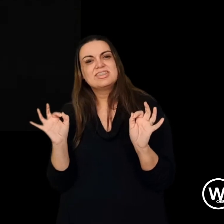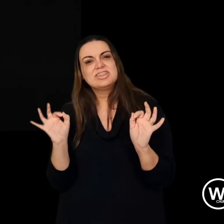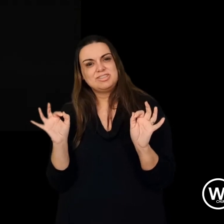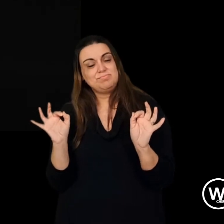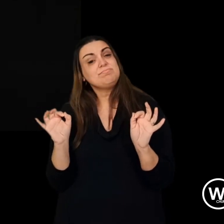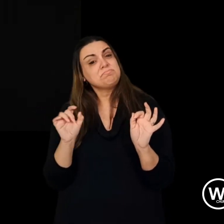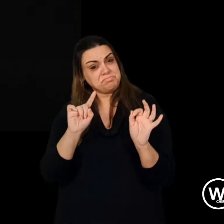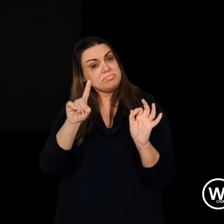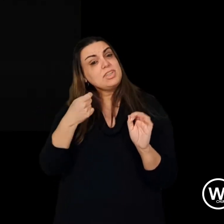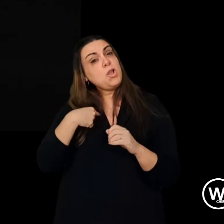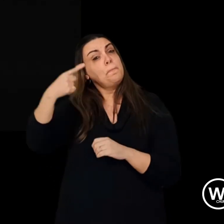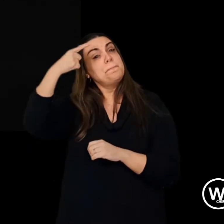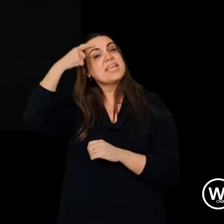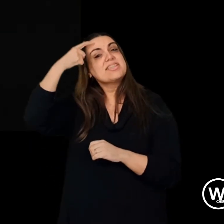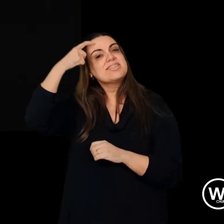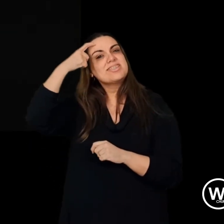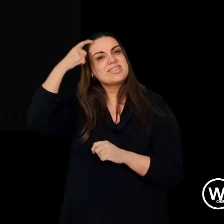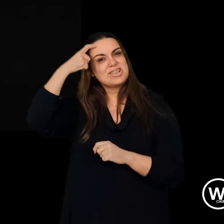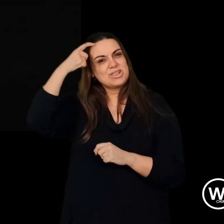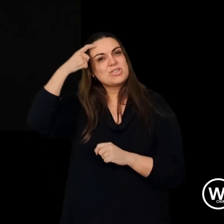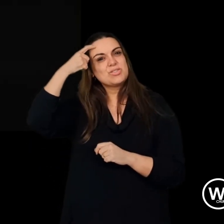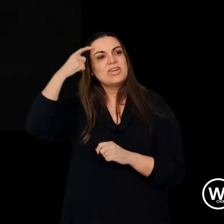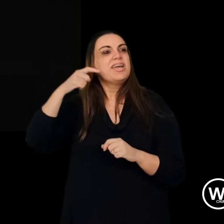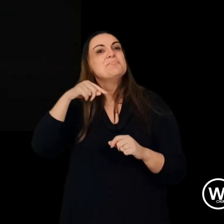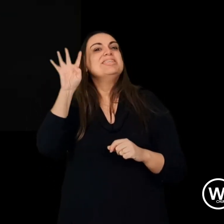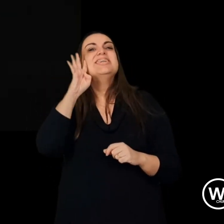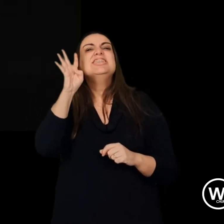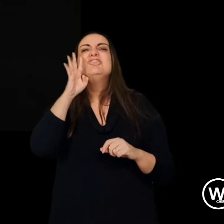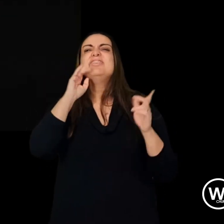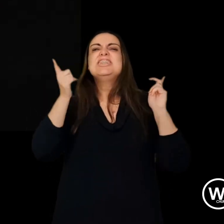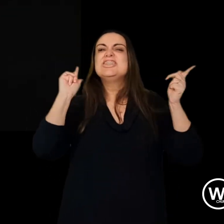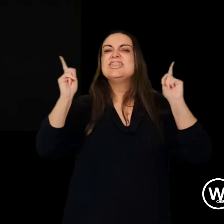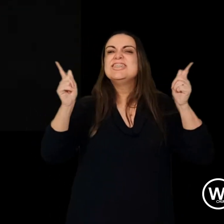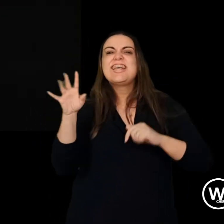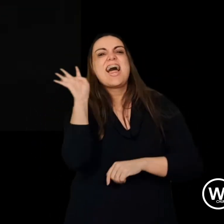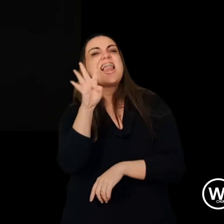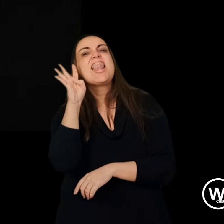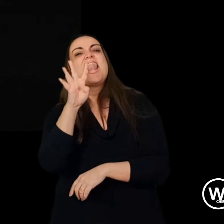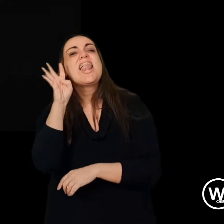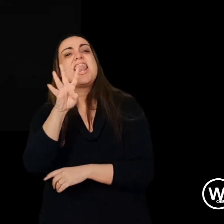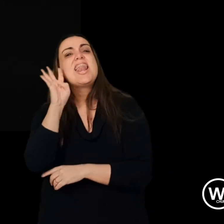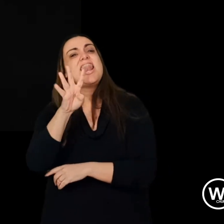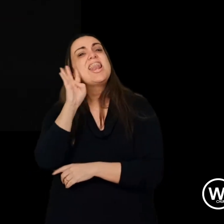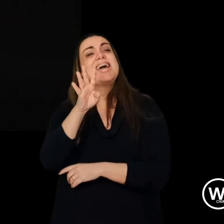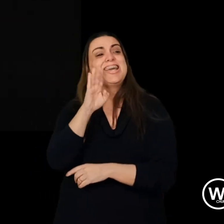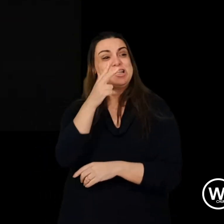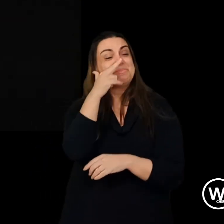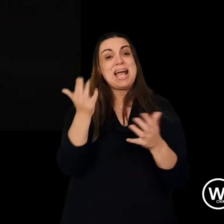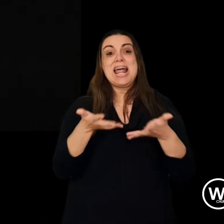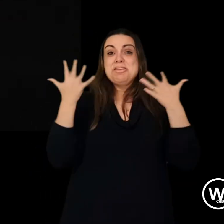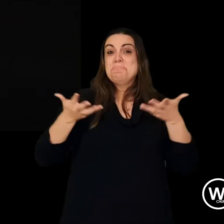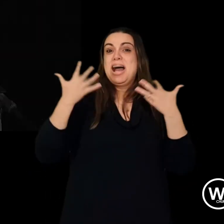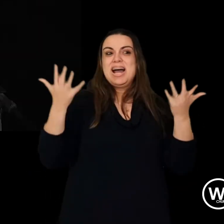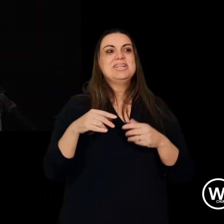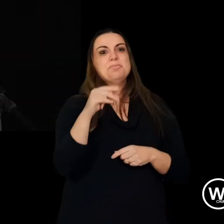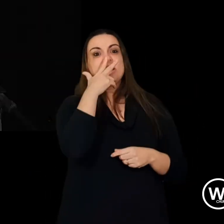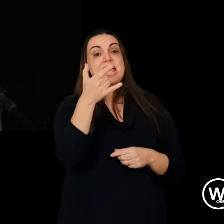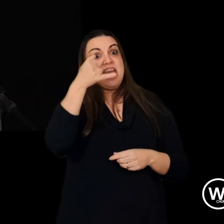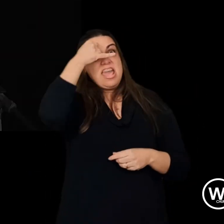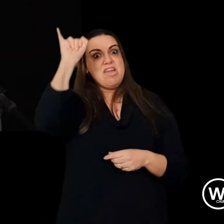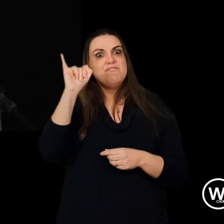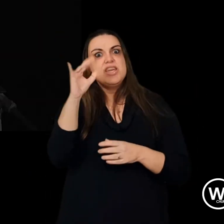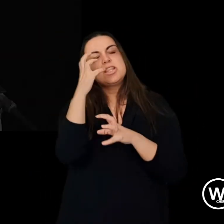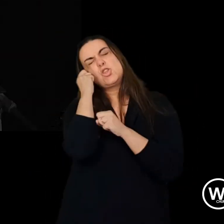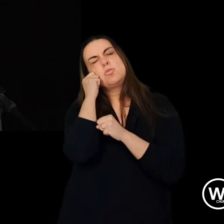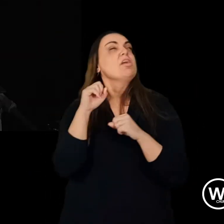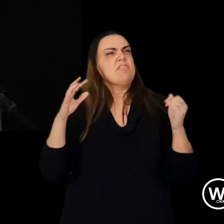leve. E eu sempre achei isso divertido. Eu sempre achei isso até animado, para ninguém dormir, né? Então vamos